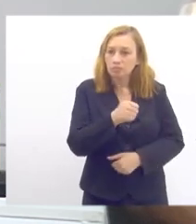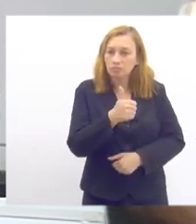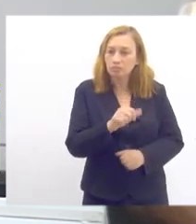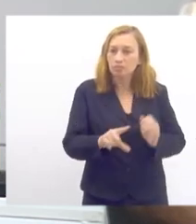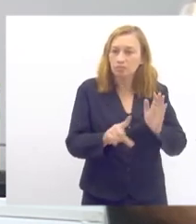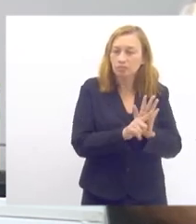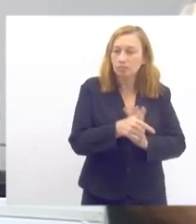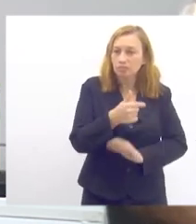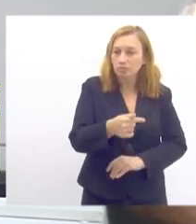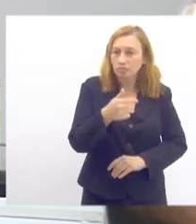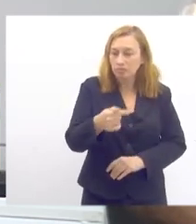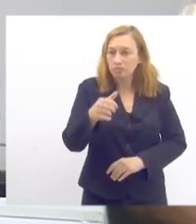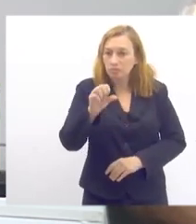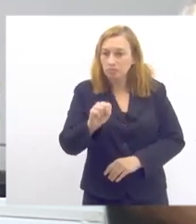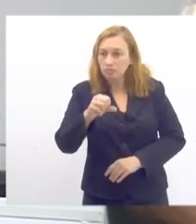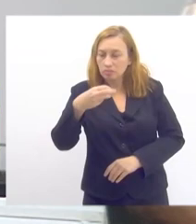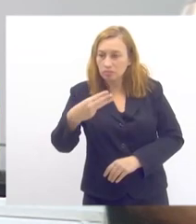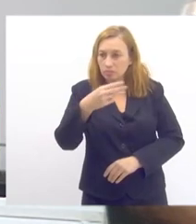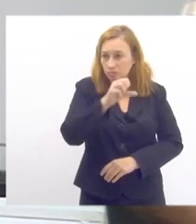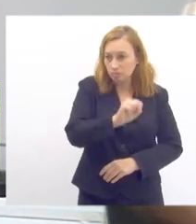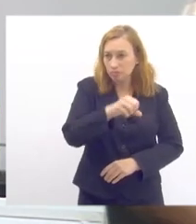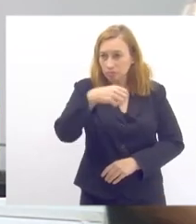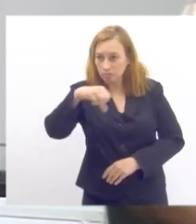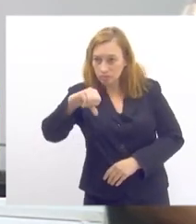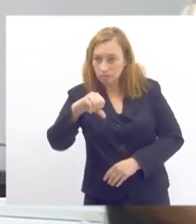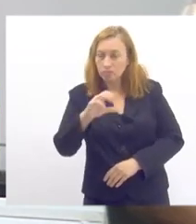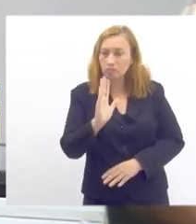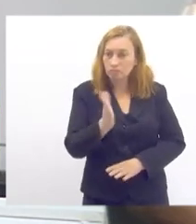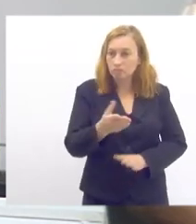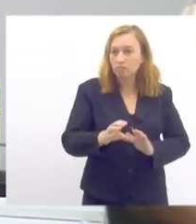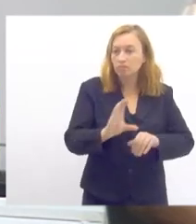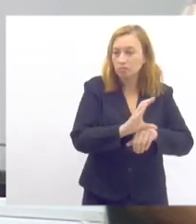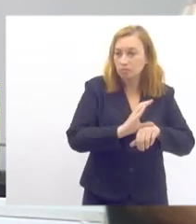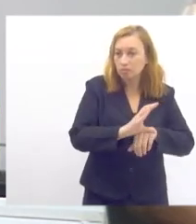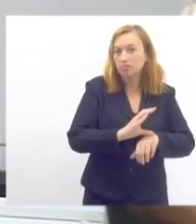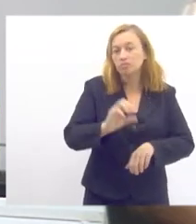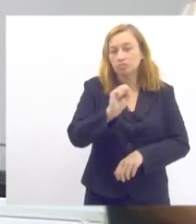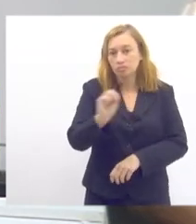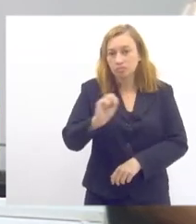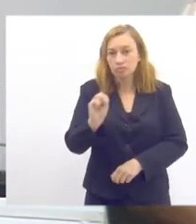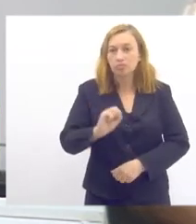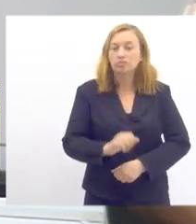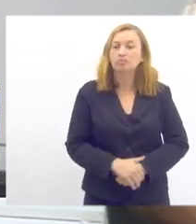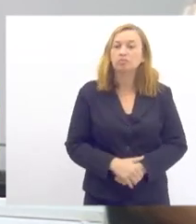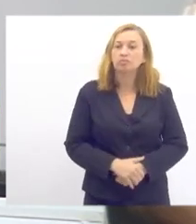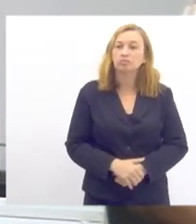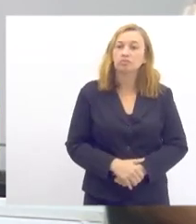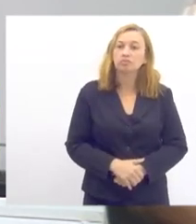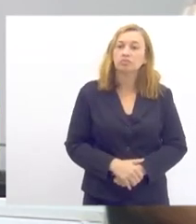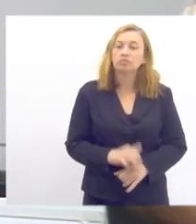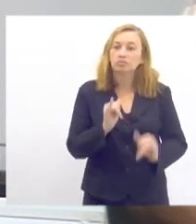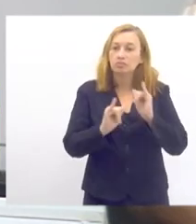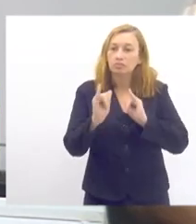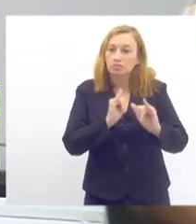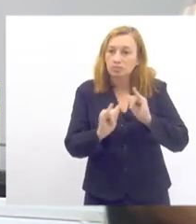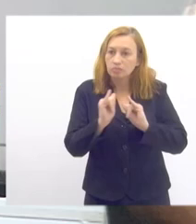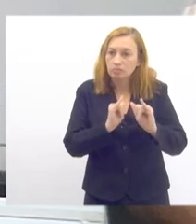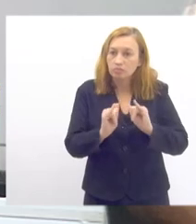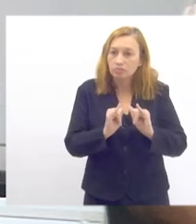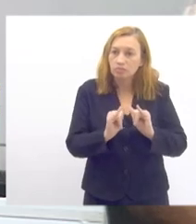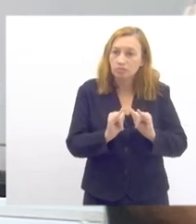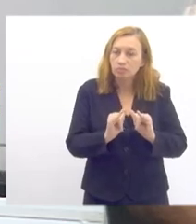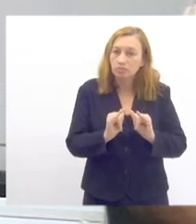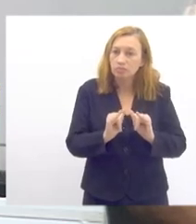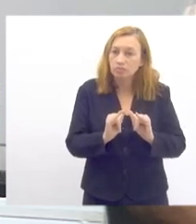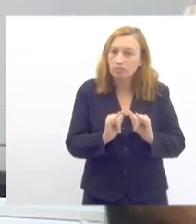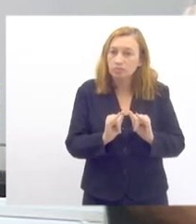Lei 7783 de 89, que já veio nos ventos da Constituição de 88, e informa que apenas não